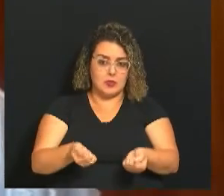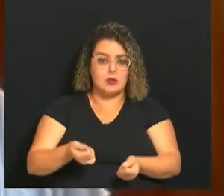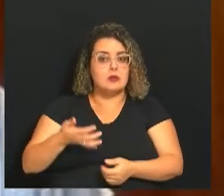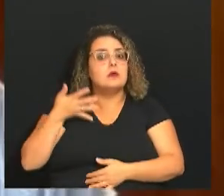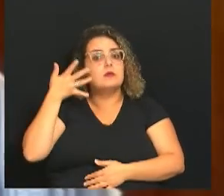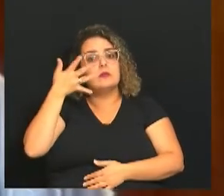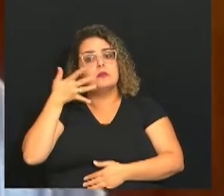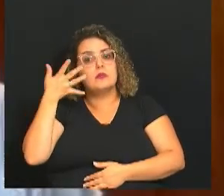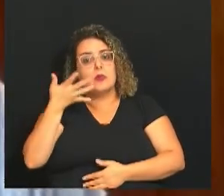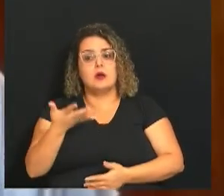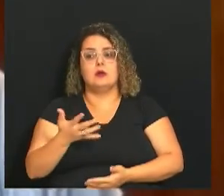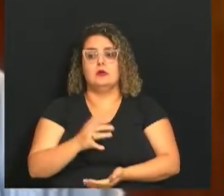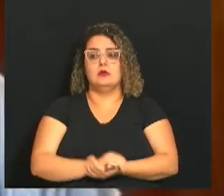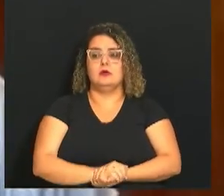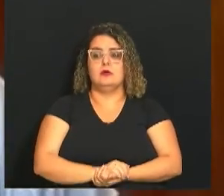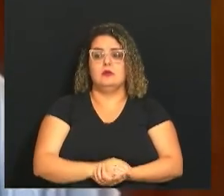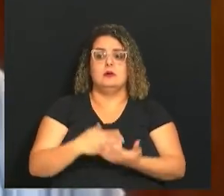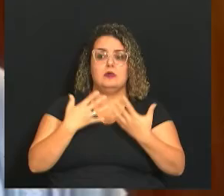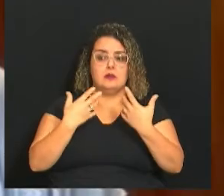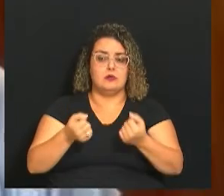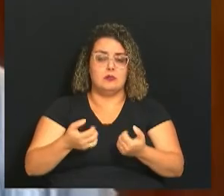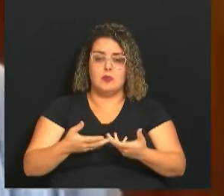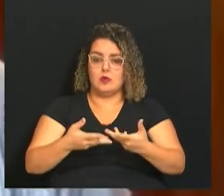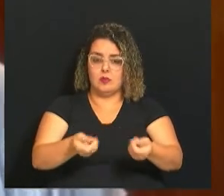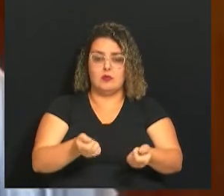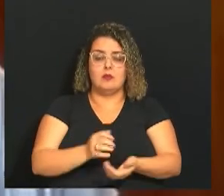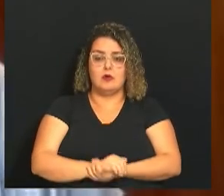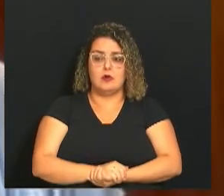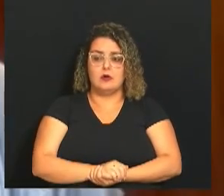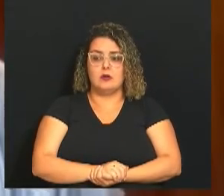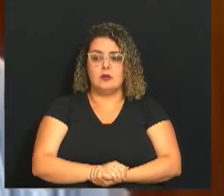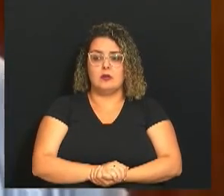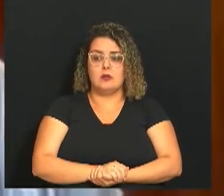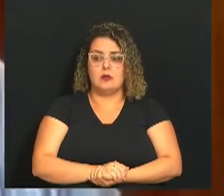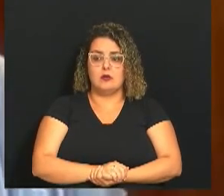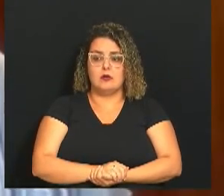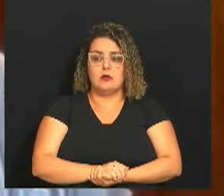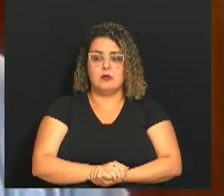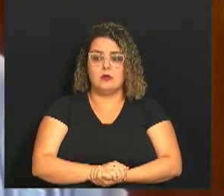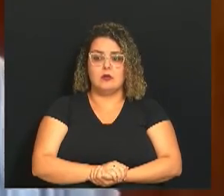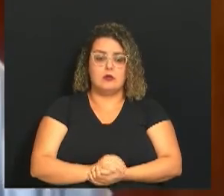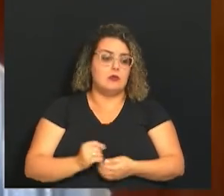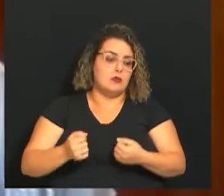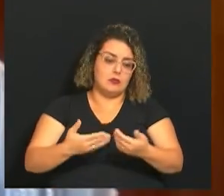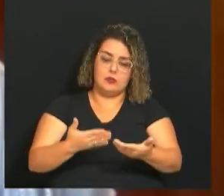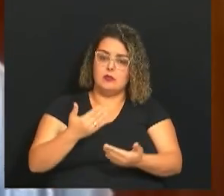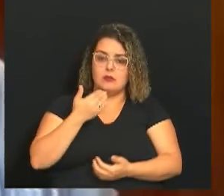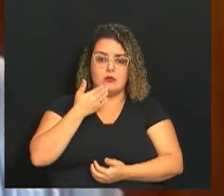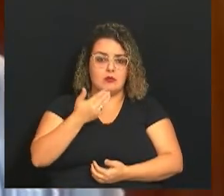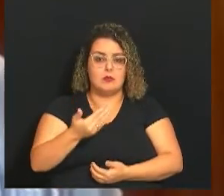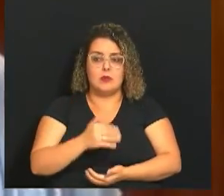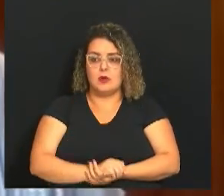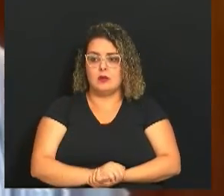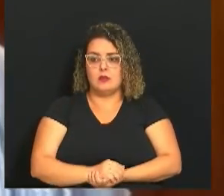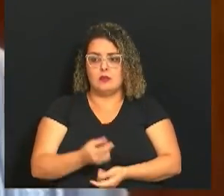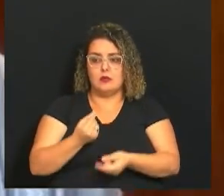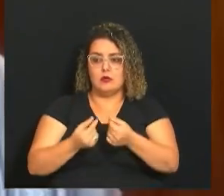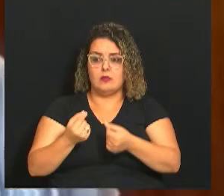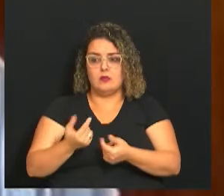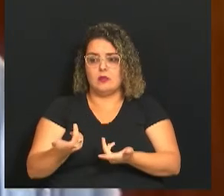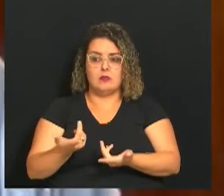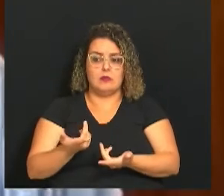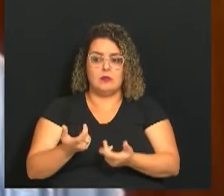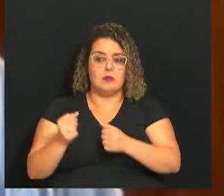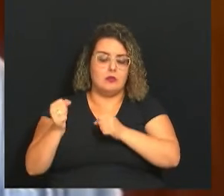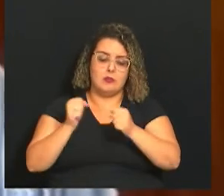palestrante, para receber um convidado, né, e aqueles convidados que cobram, né, um valor aqui, um valor lá, para